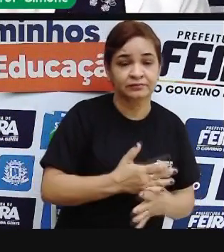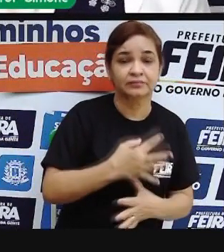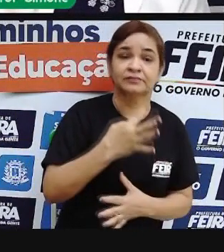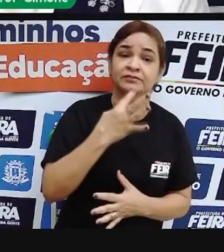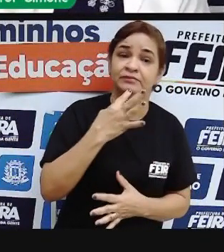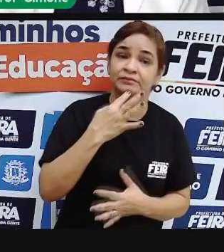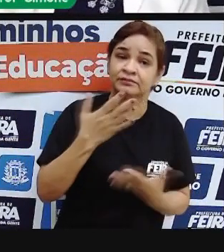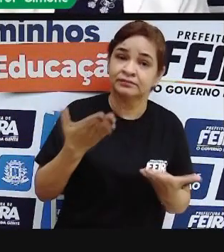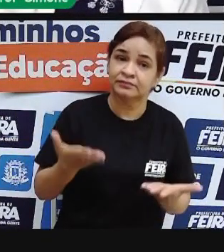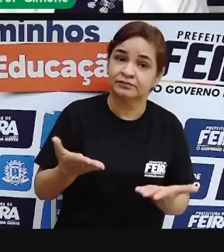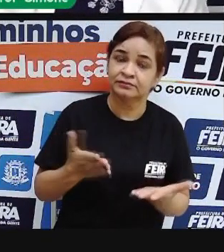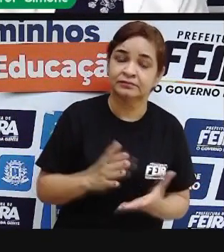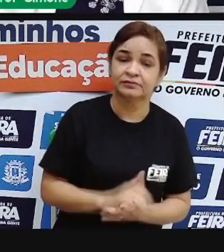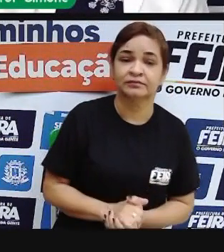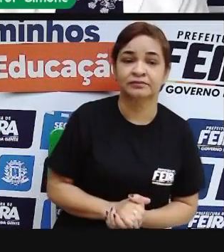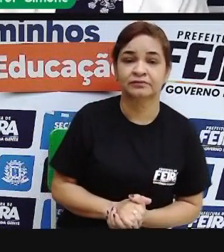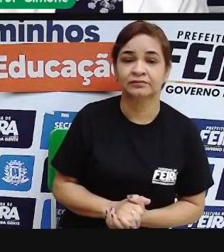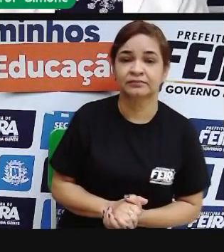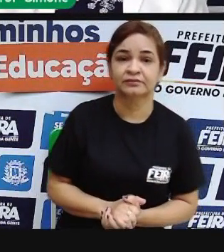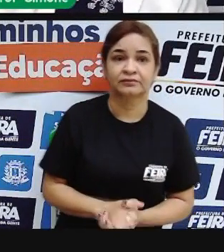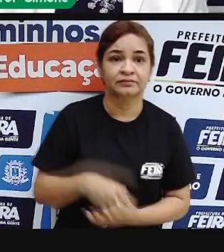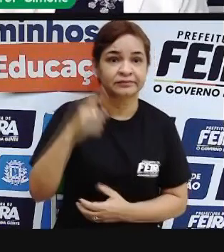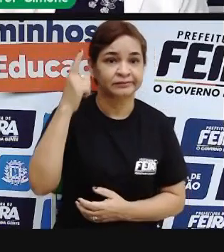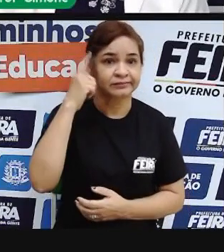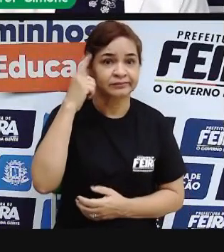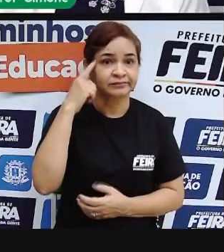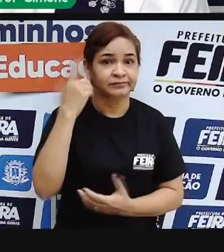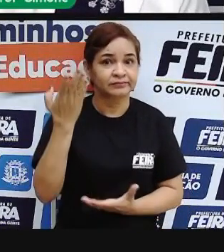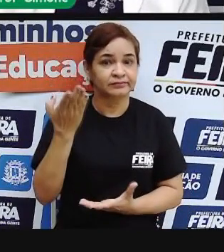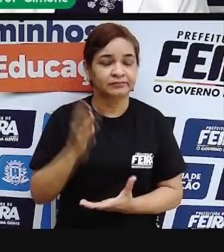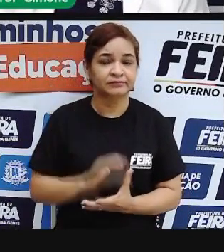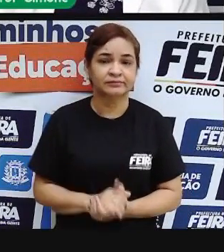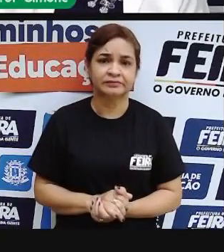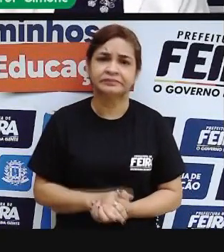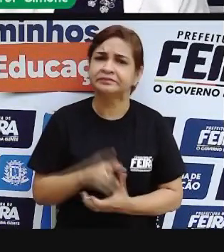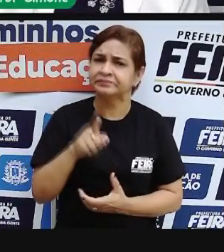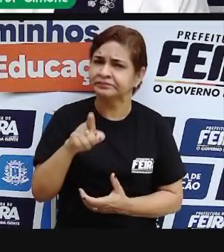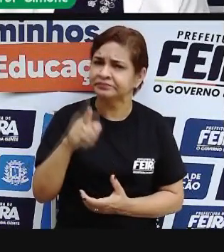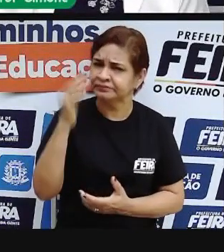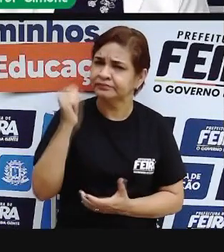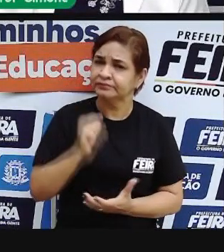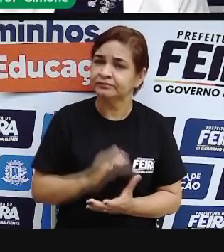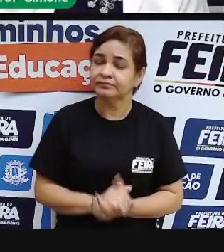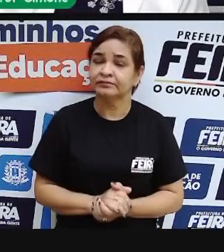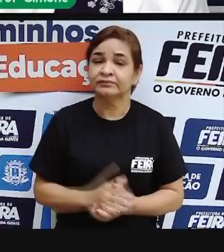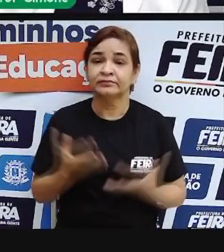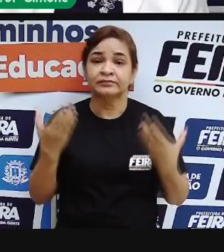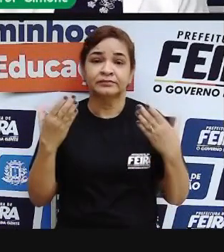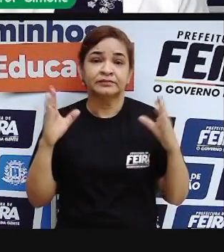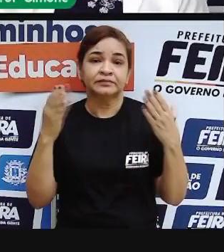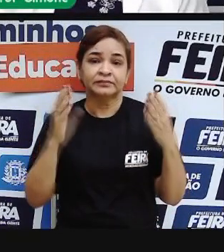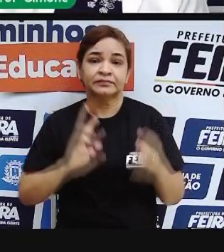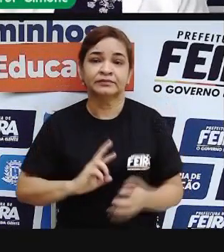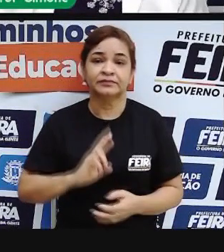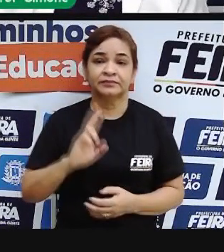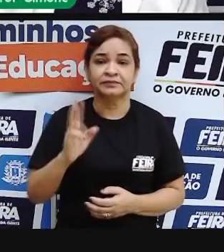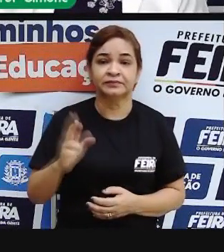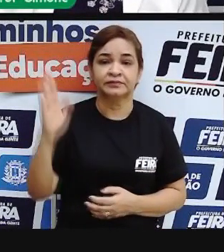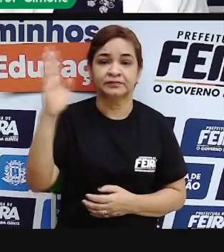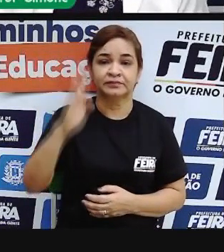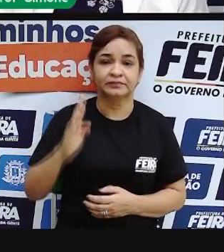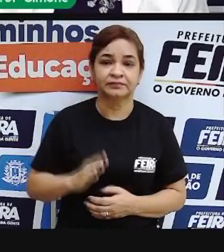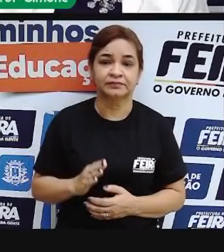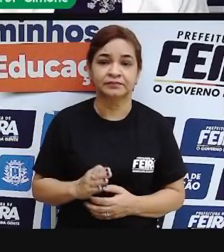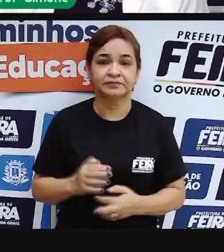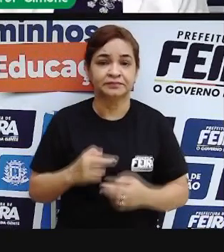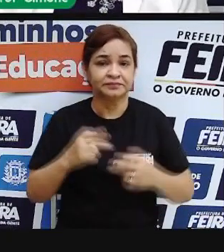Vamos refletir. Tá na hora, né? Você sabia que nas comemorações religiosas dos brasileiros